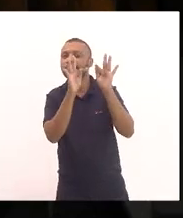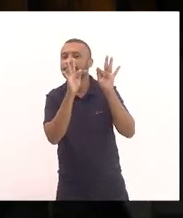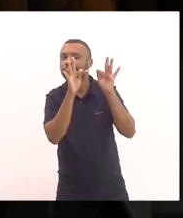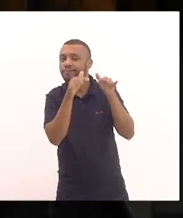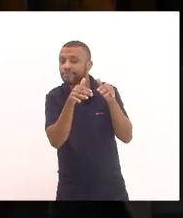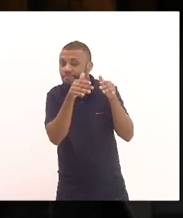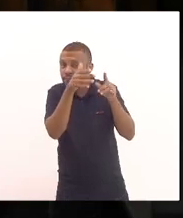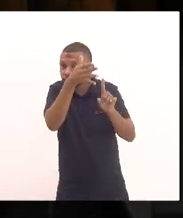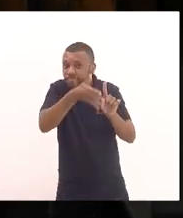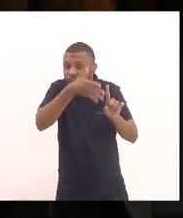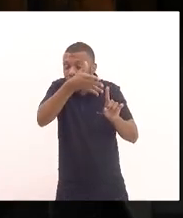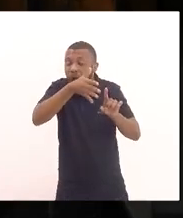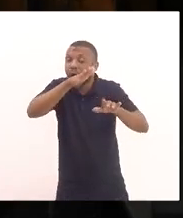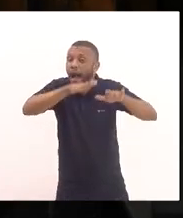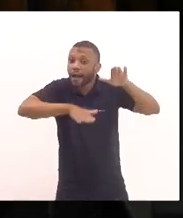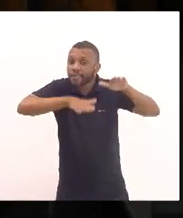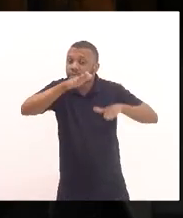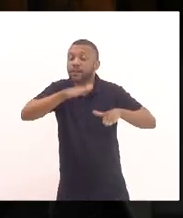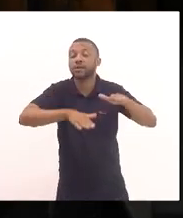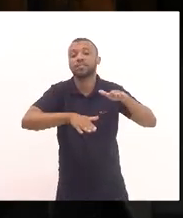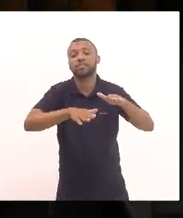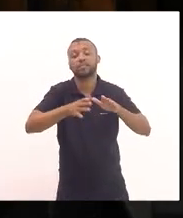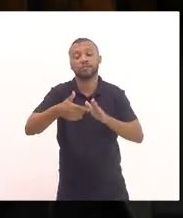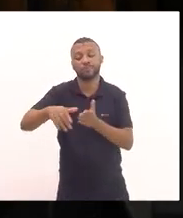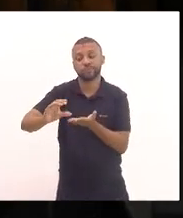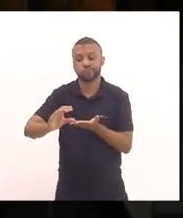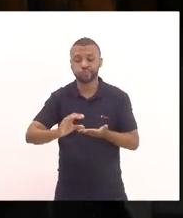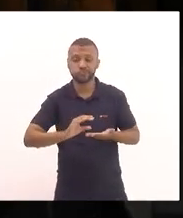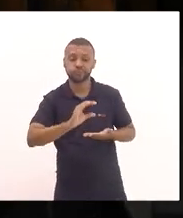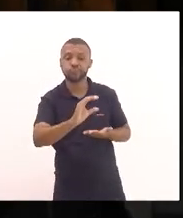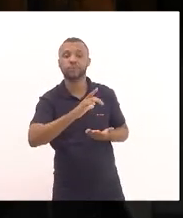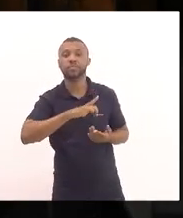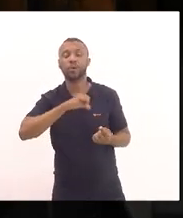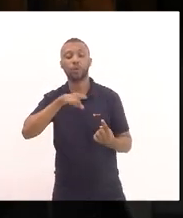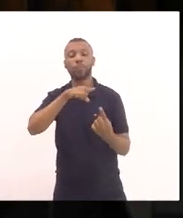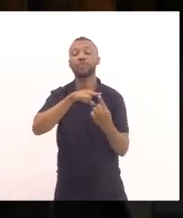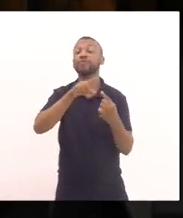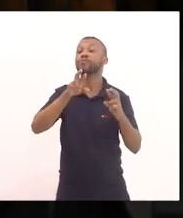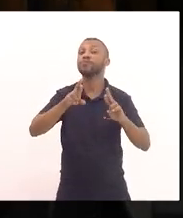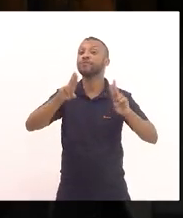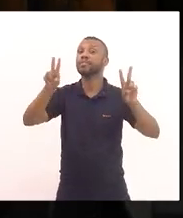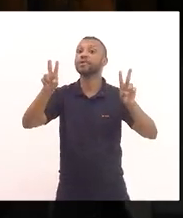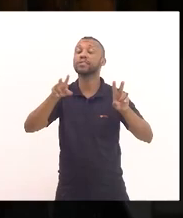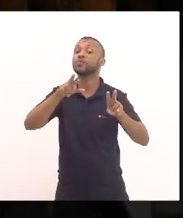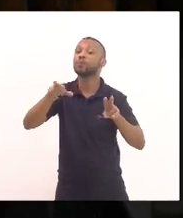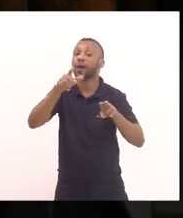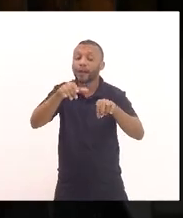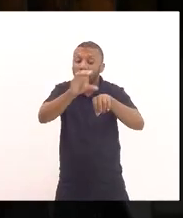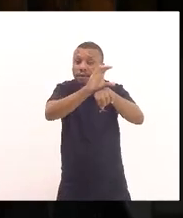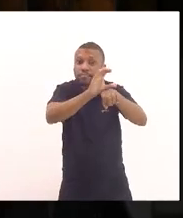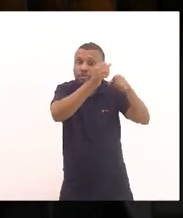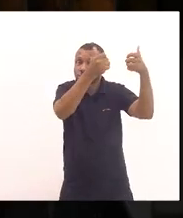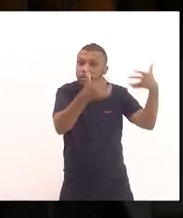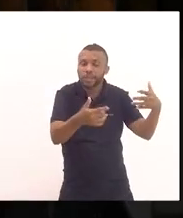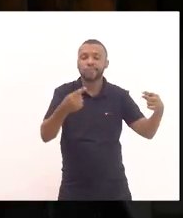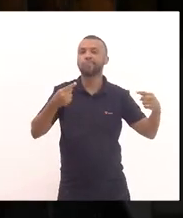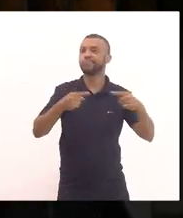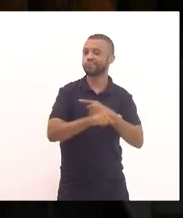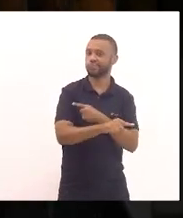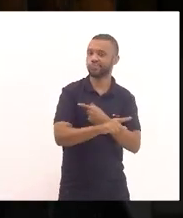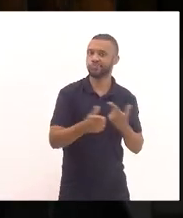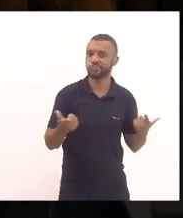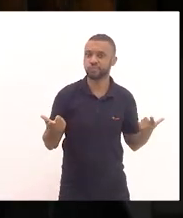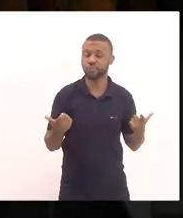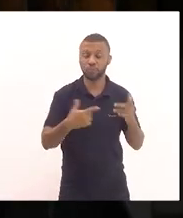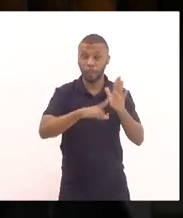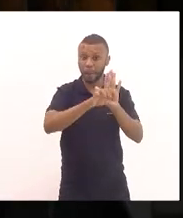esses projetos vão para outras finalidades que não aquelas que a Constituição determina. Não é nenhuma lei,